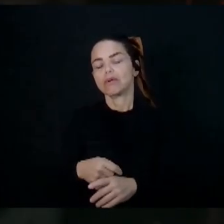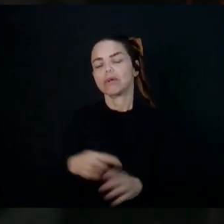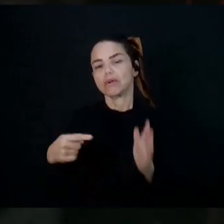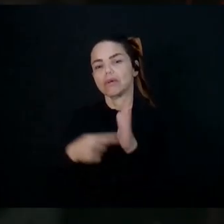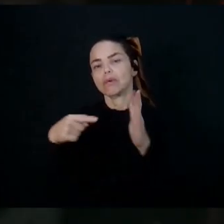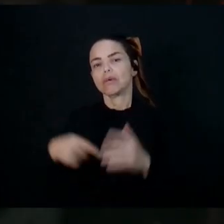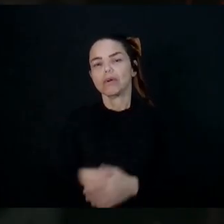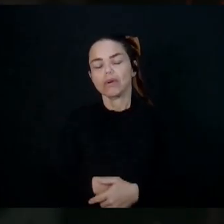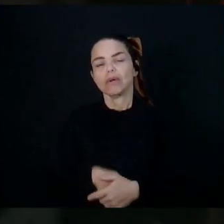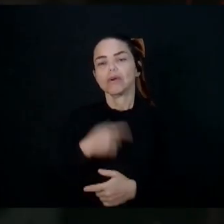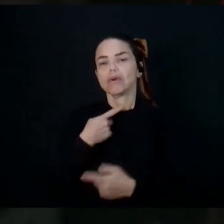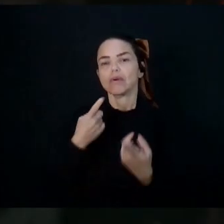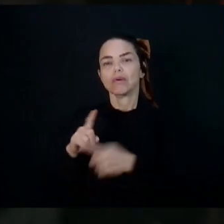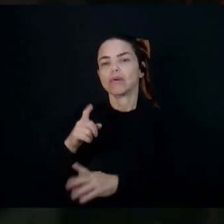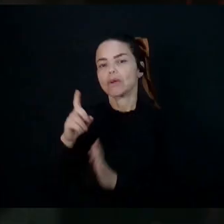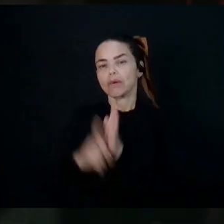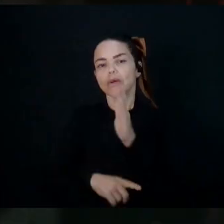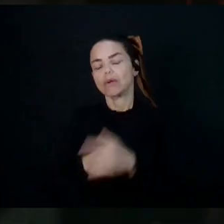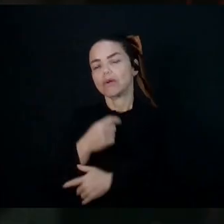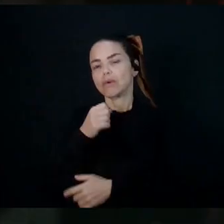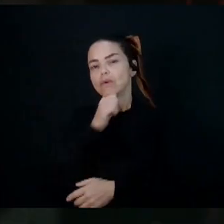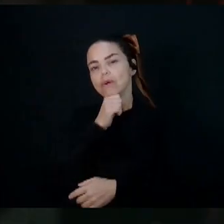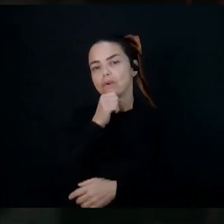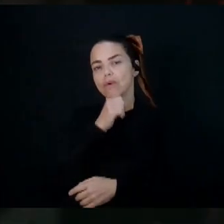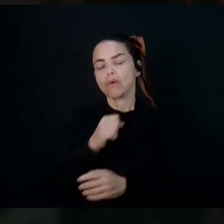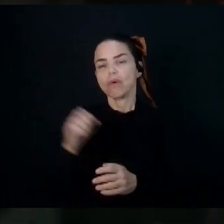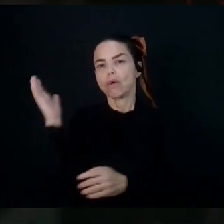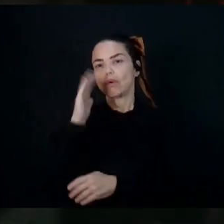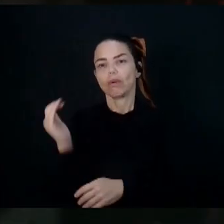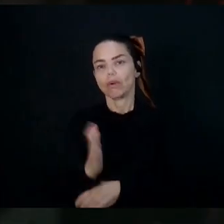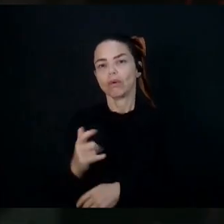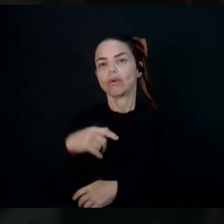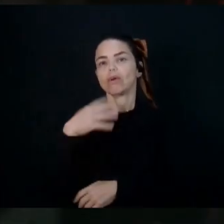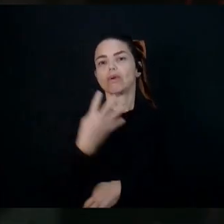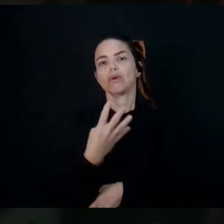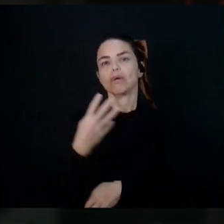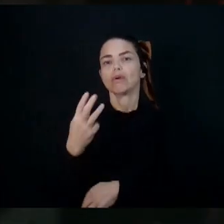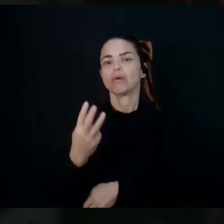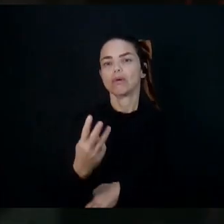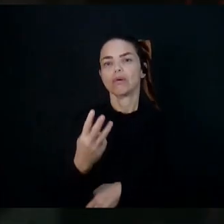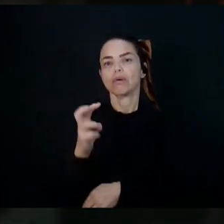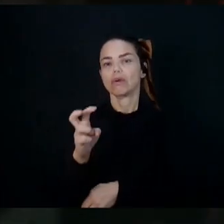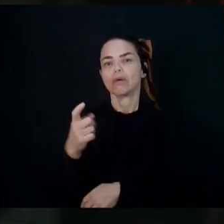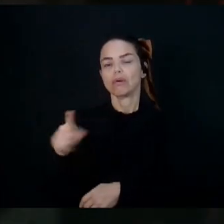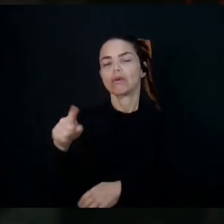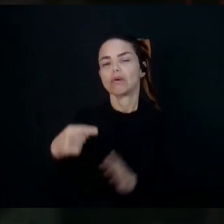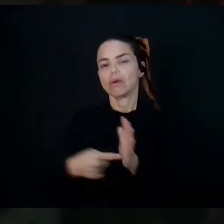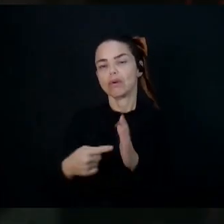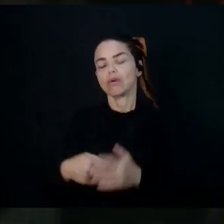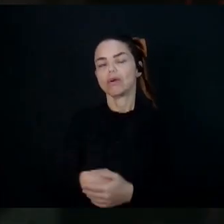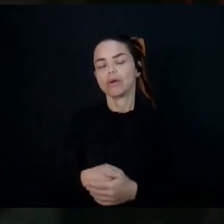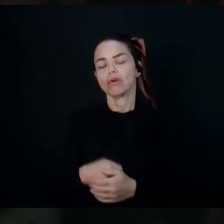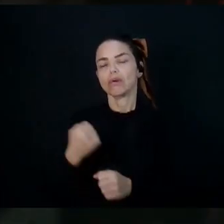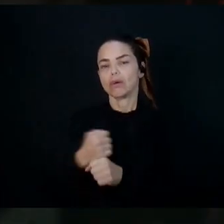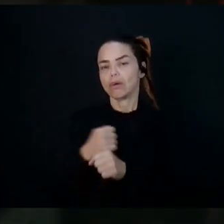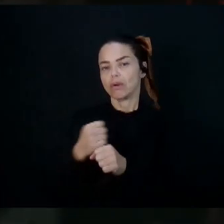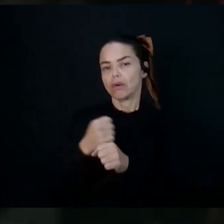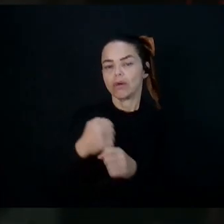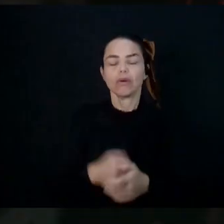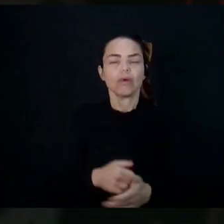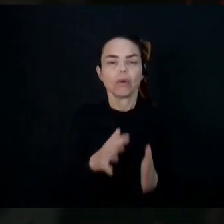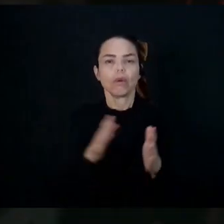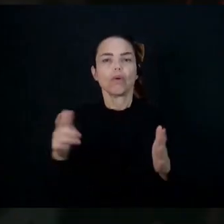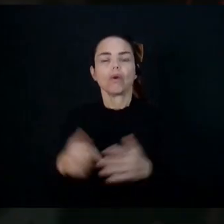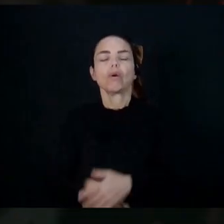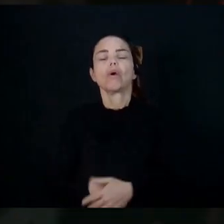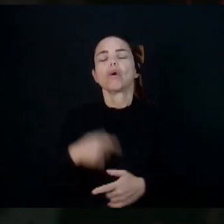contra idosos. E no Brasil, o número já ultrapassa 435 mil denúncias nos últimos anos. Então, quais são os sinais de alerta?